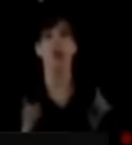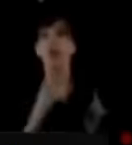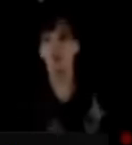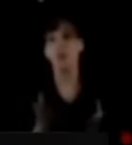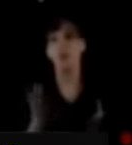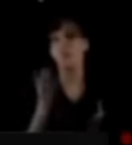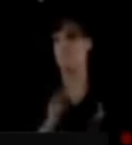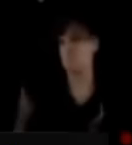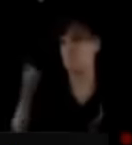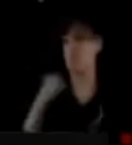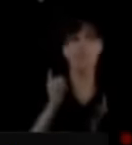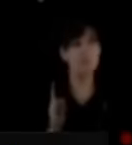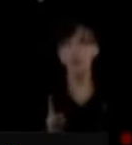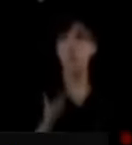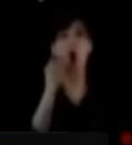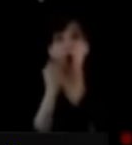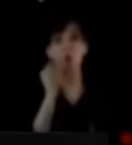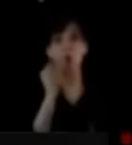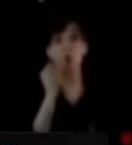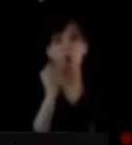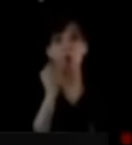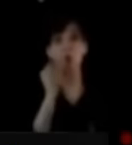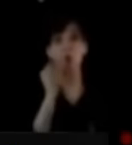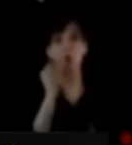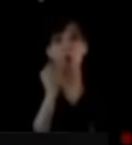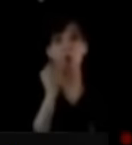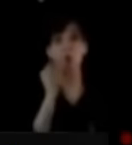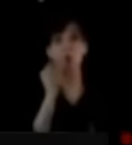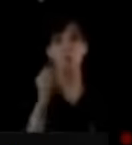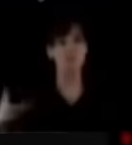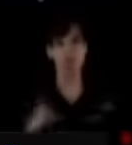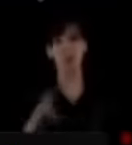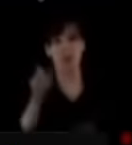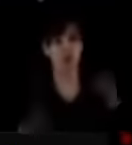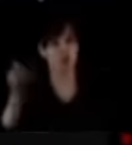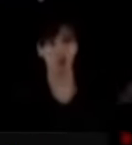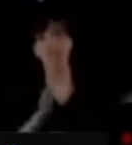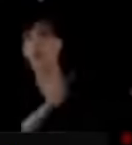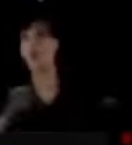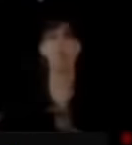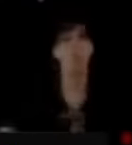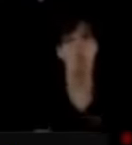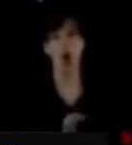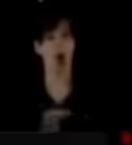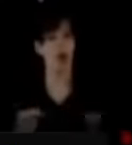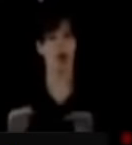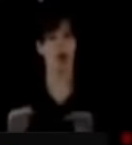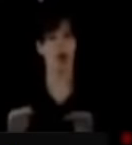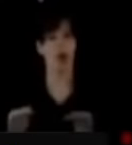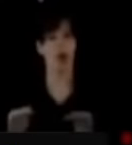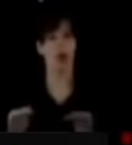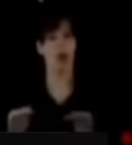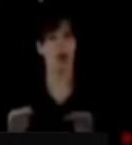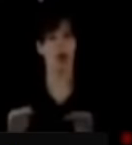Que todos tenemos los mismos derechos inalienables. Todos temos o mesmo direito inviolável. Otorgado por el creador, entre los que se encuentran. Feito